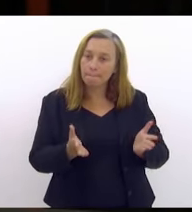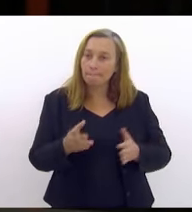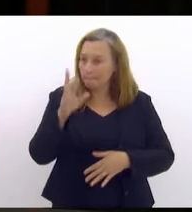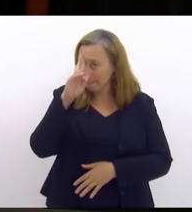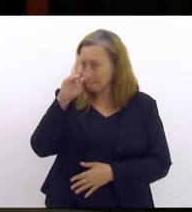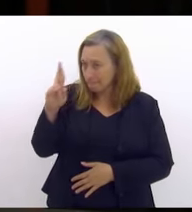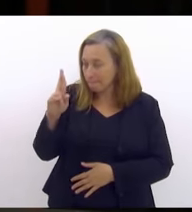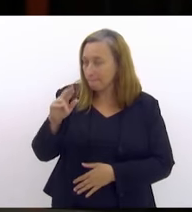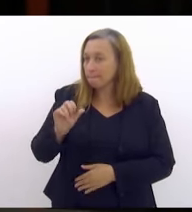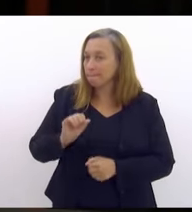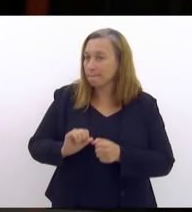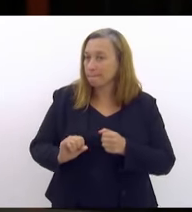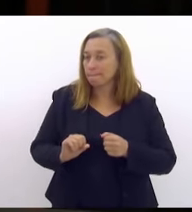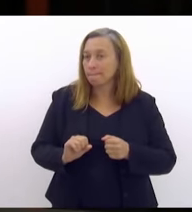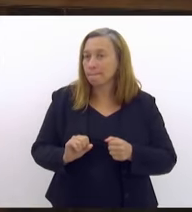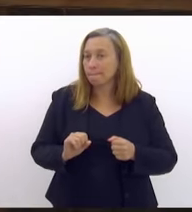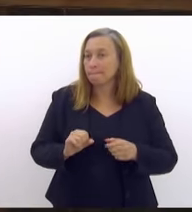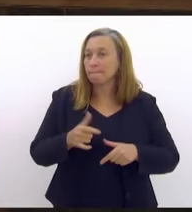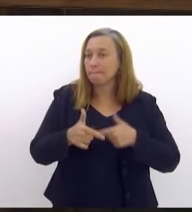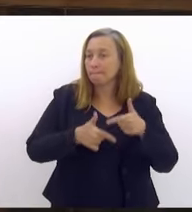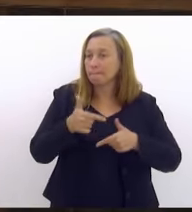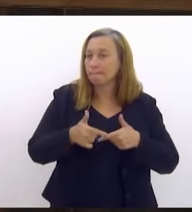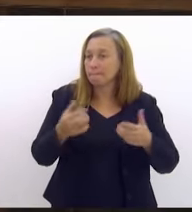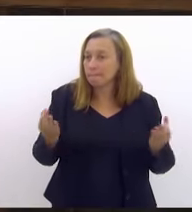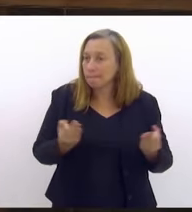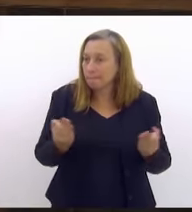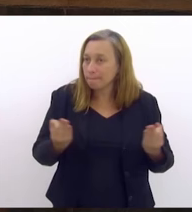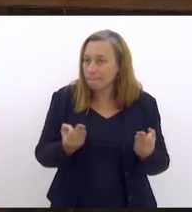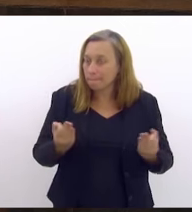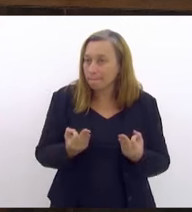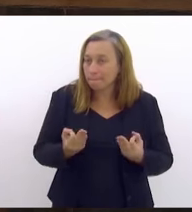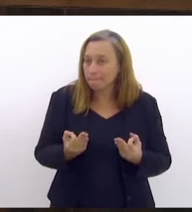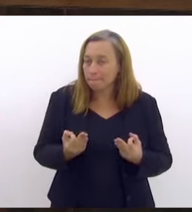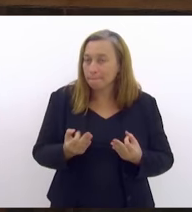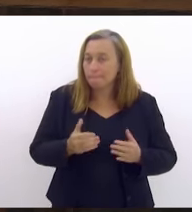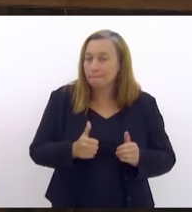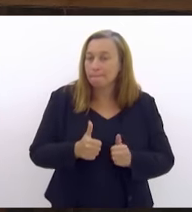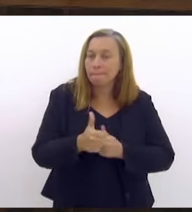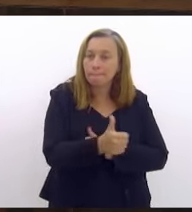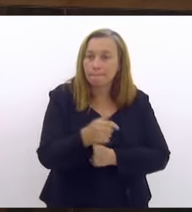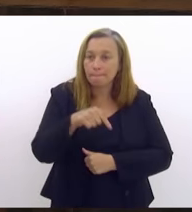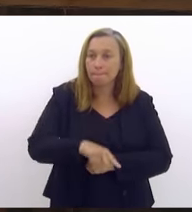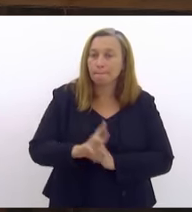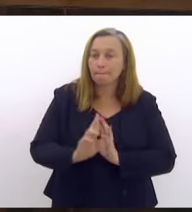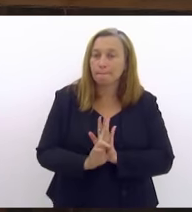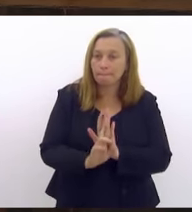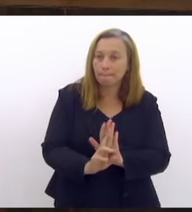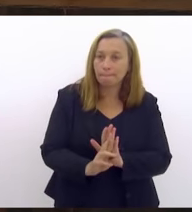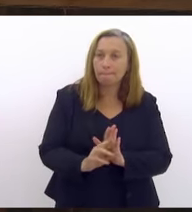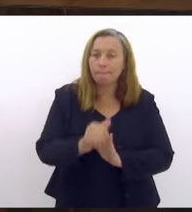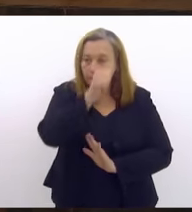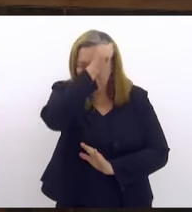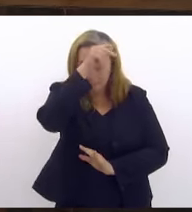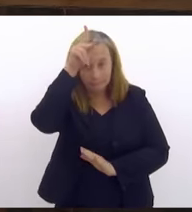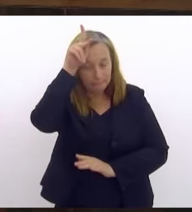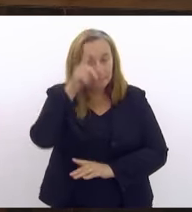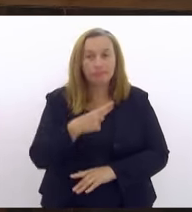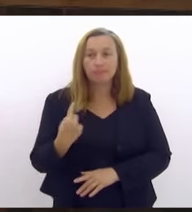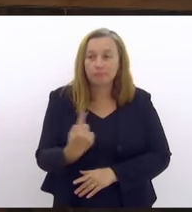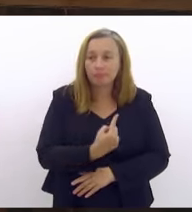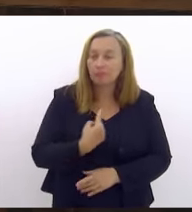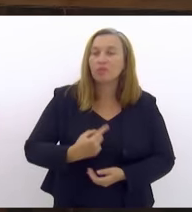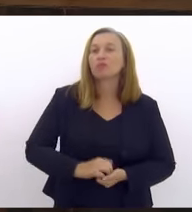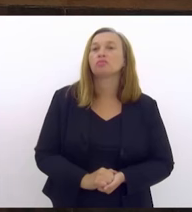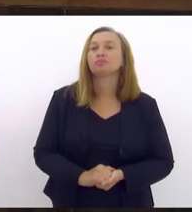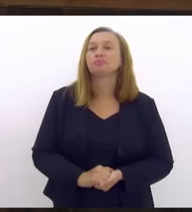senhor vem fazendo um excelente trabalho, né, à frente aqui, representando o nosso município, né,